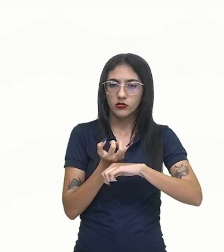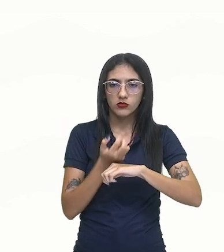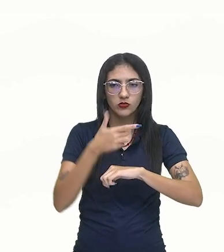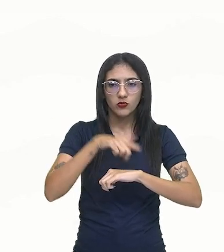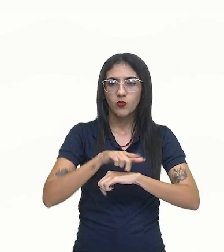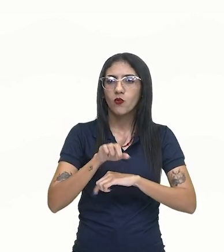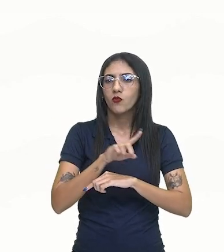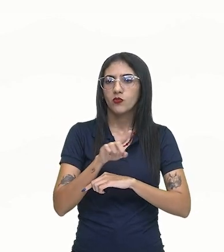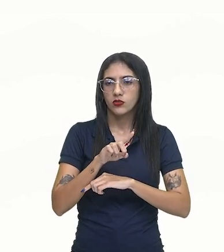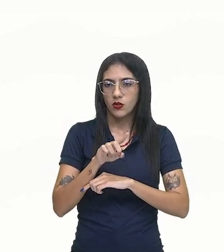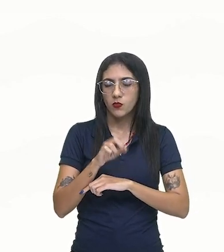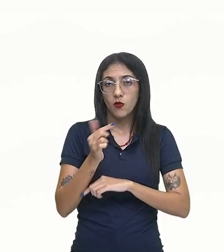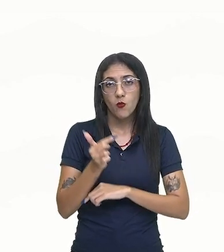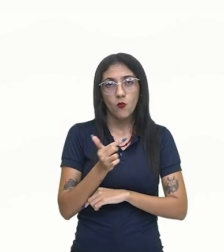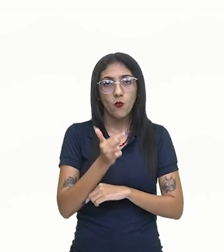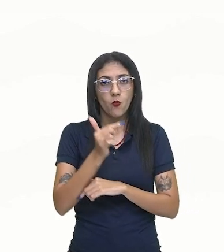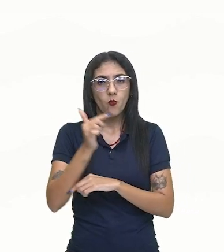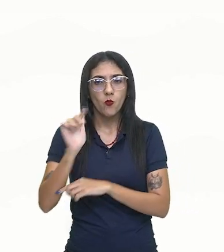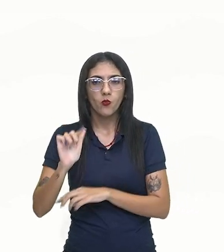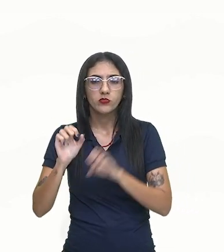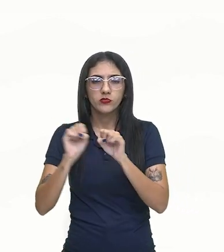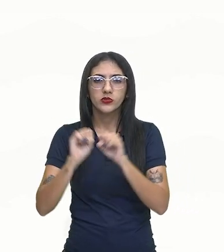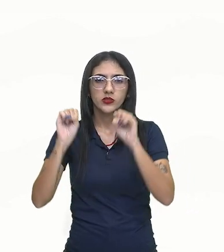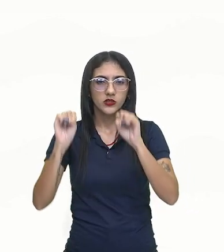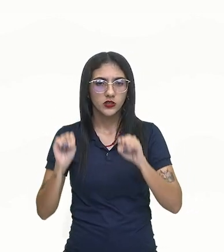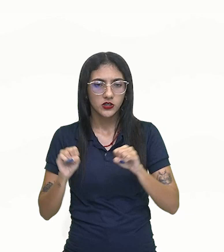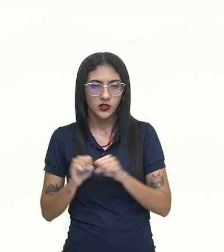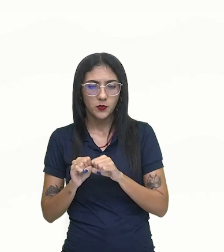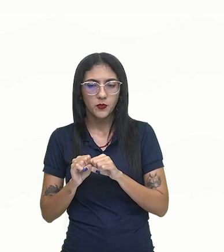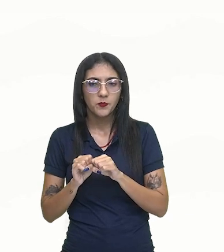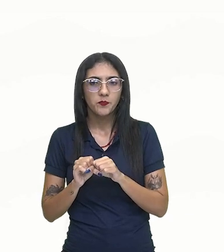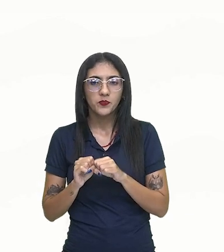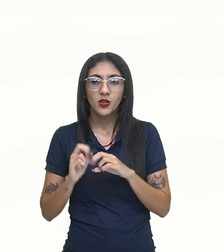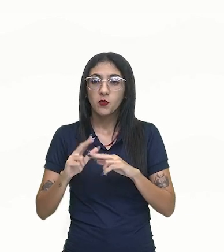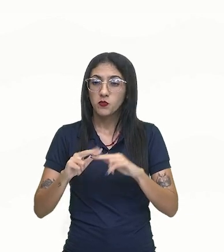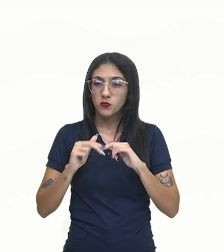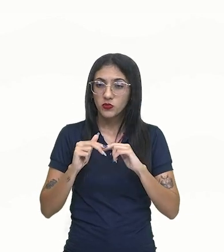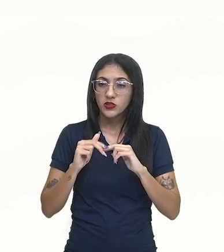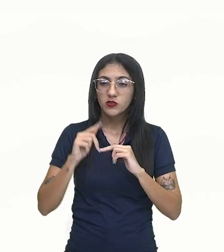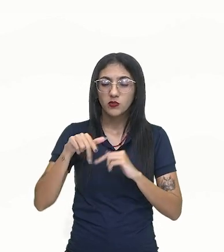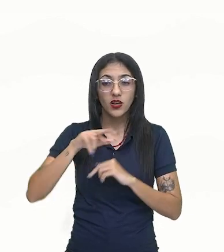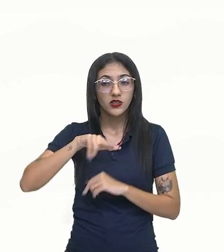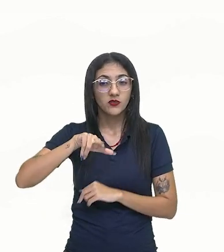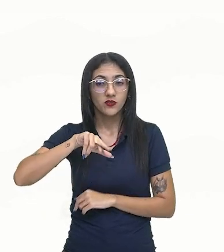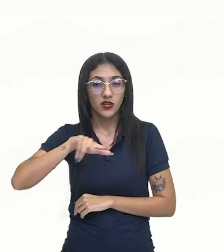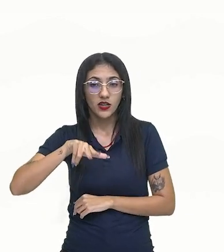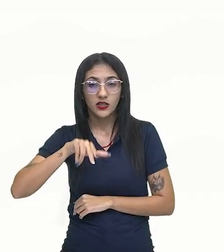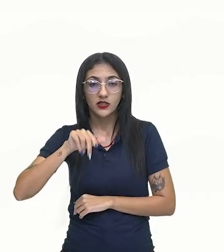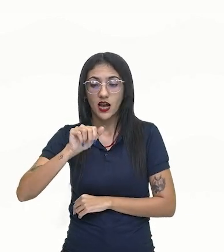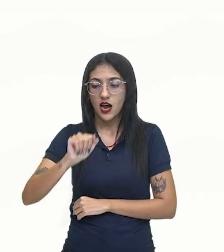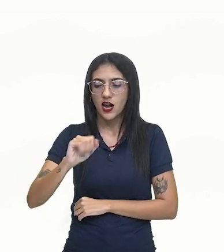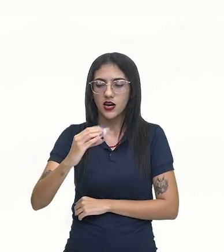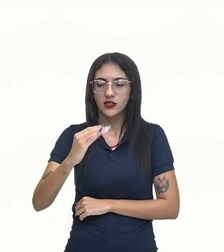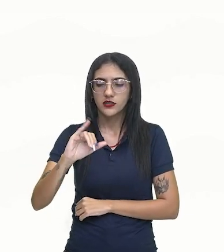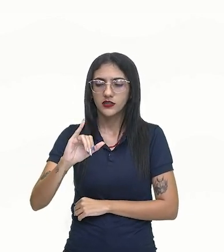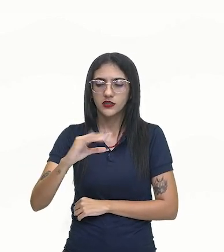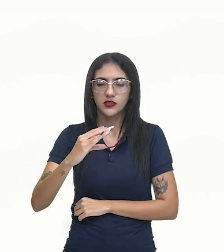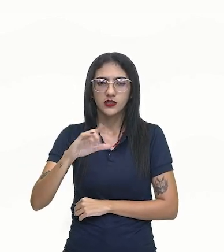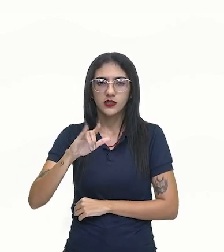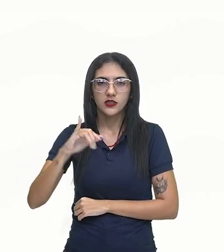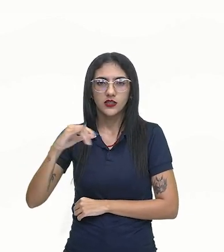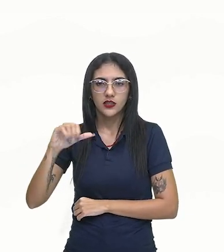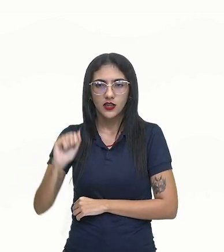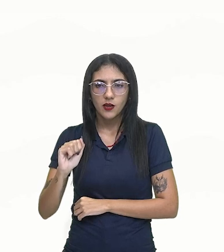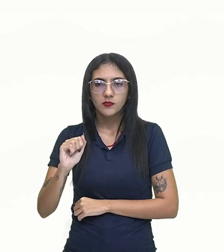outro fotossistema. Então, é por isso que ela não é chamada de cíclica, né? Ou seja, acíclica, ela vai